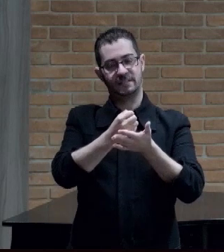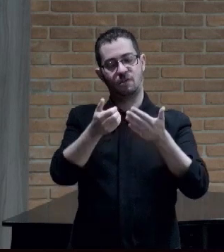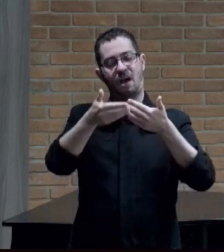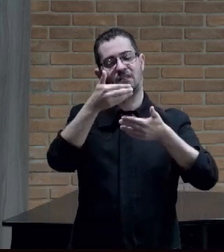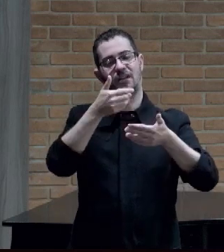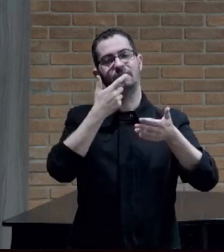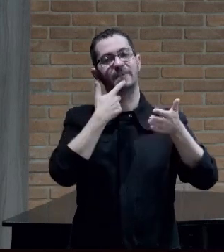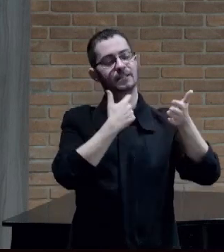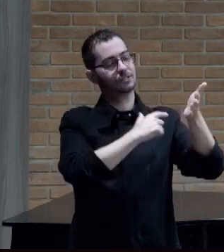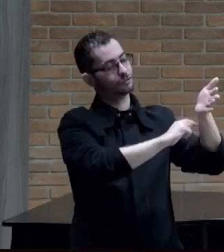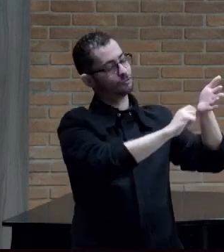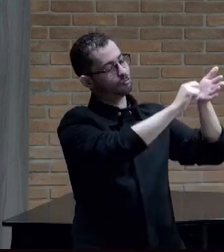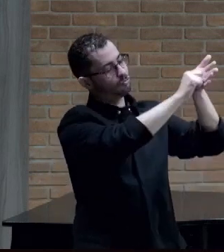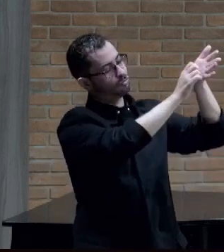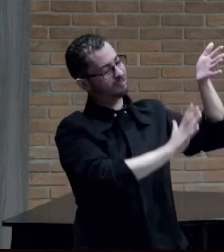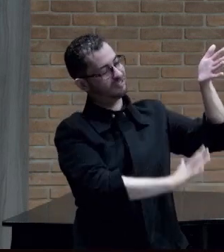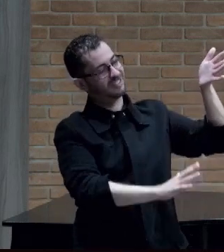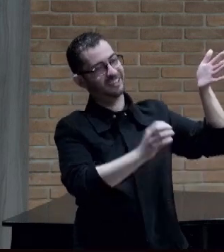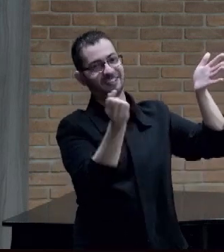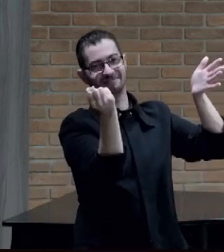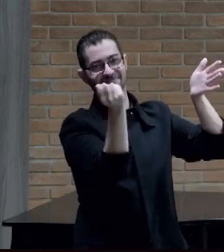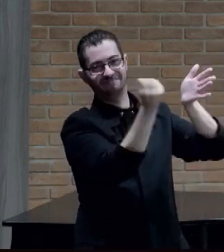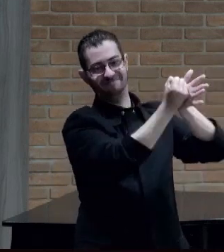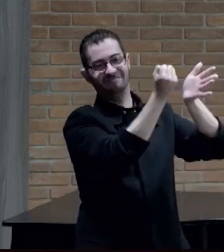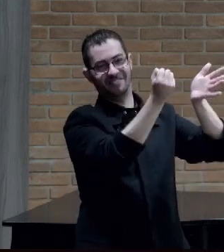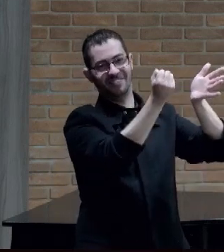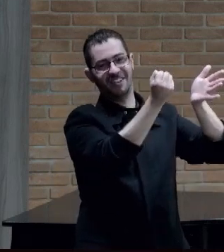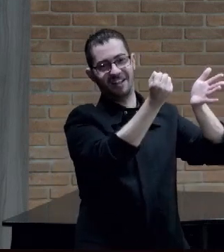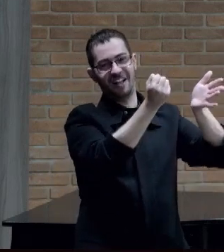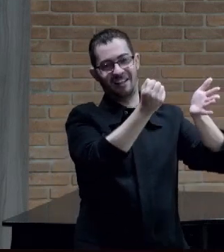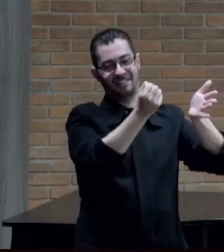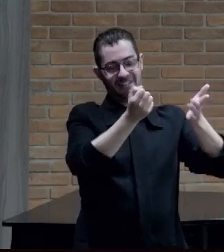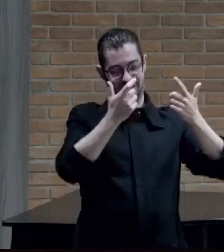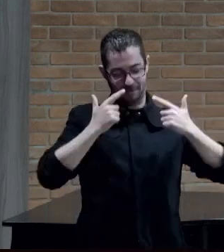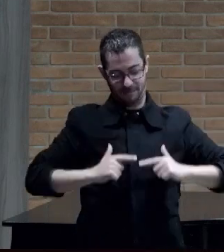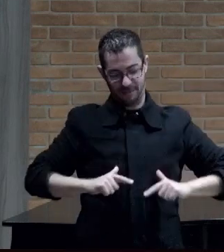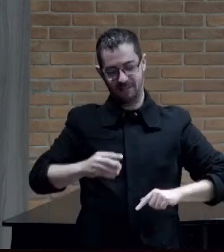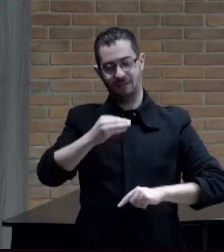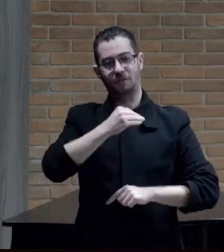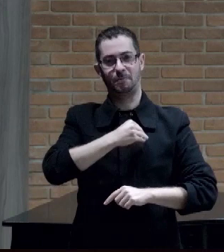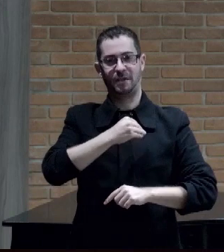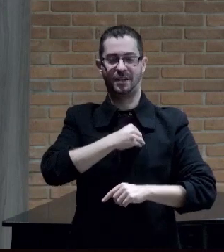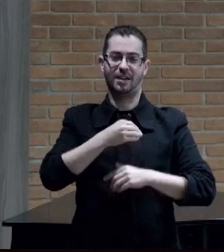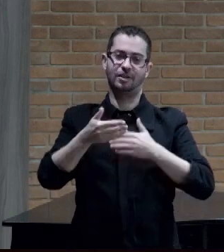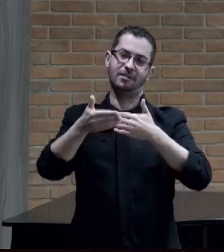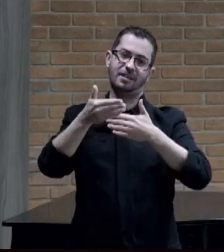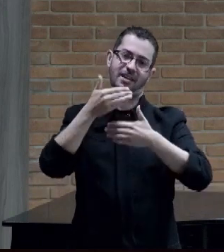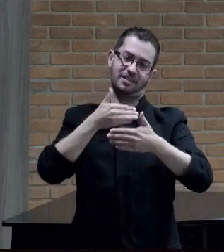a remissão dos pecados, segundo a riqueza da sua graça.